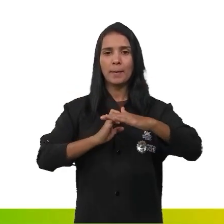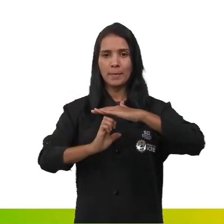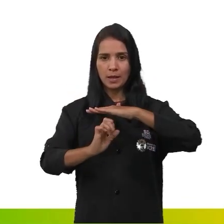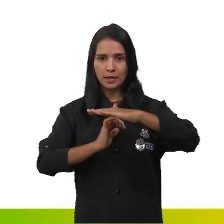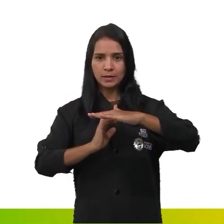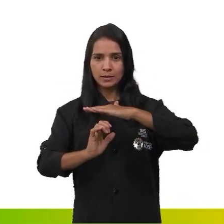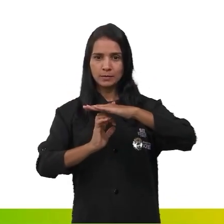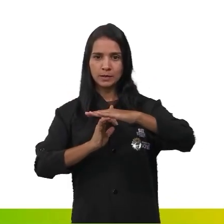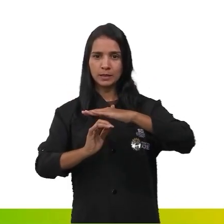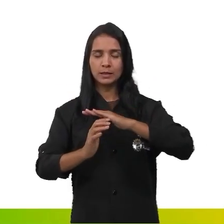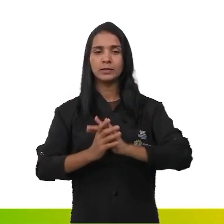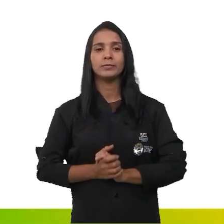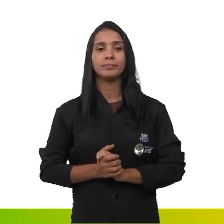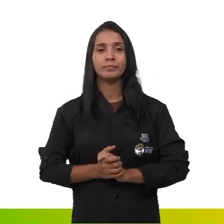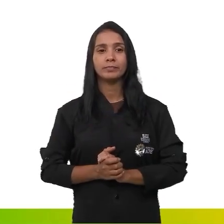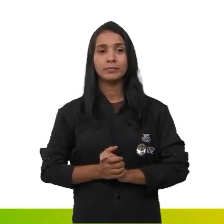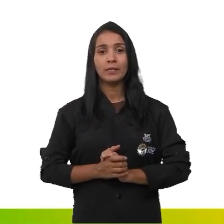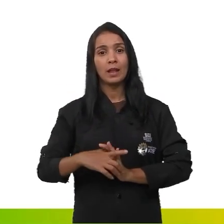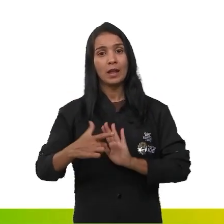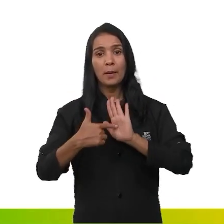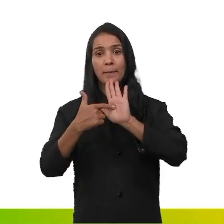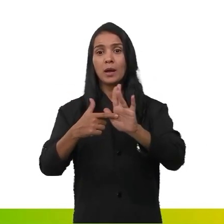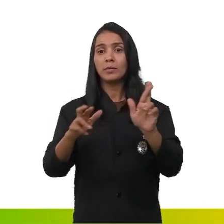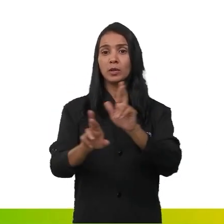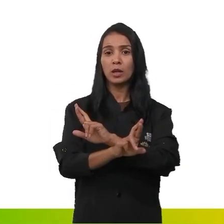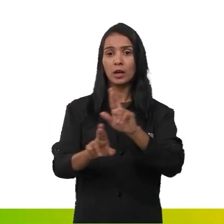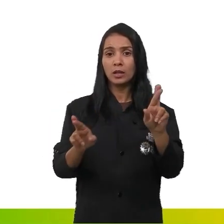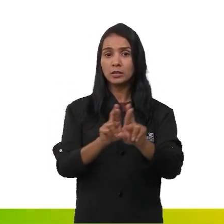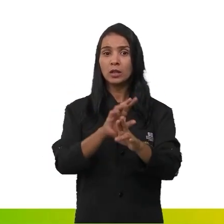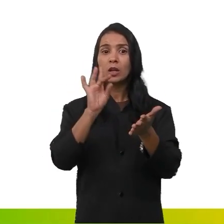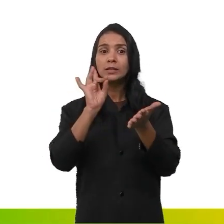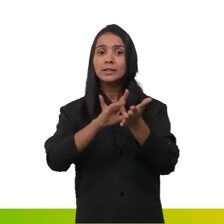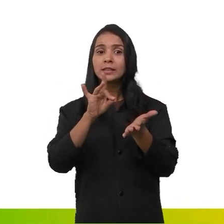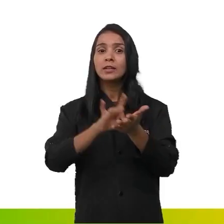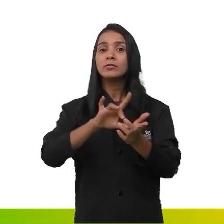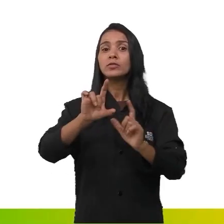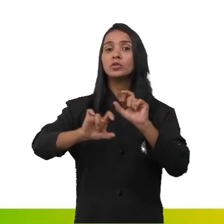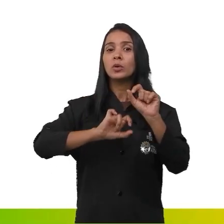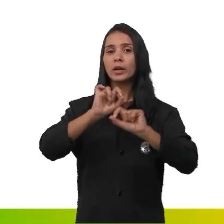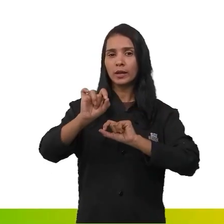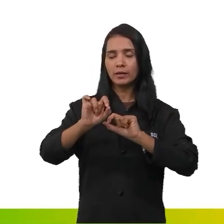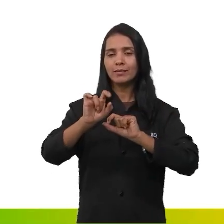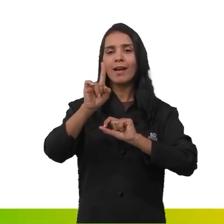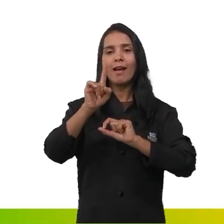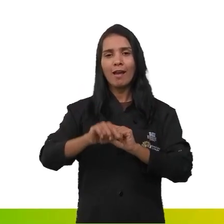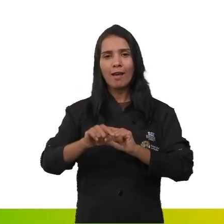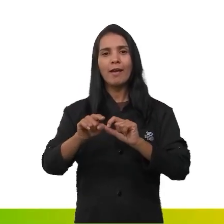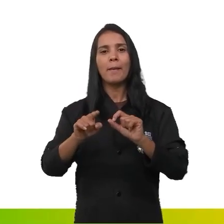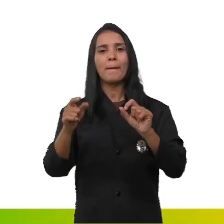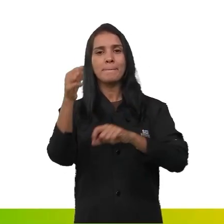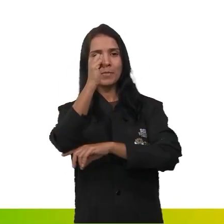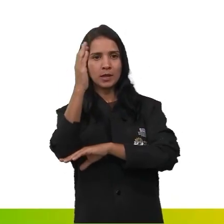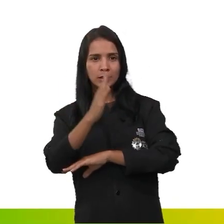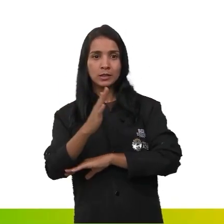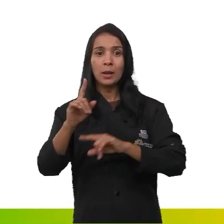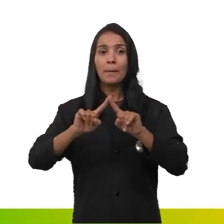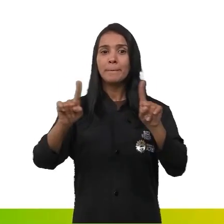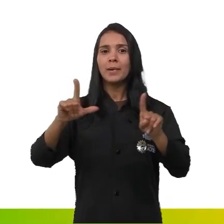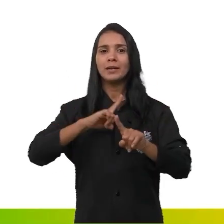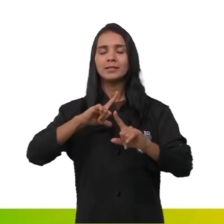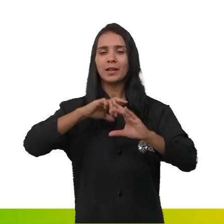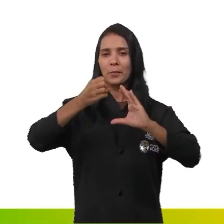apresentada relaciona o populismo brasileiro a um processo socioeconômico específico, caracterizado